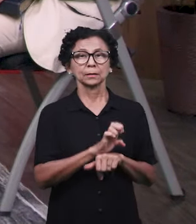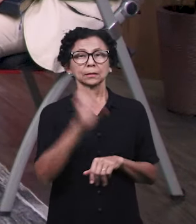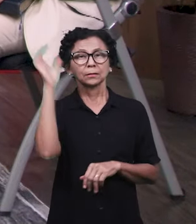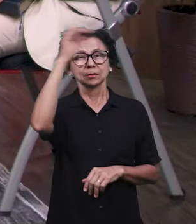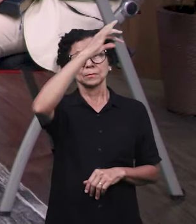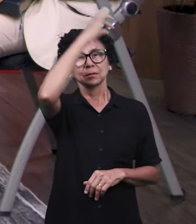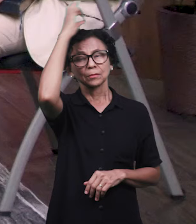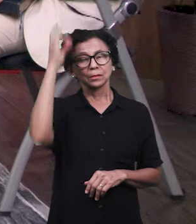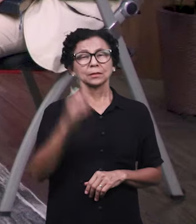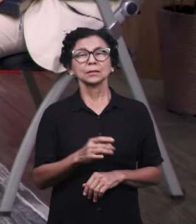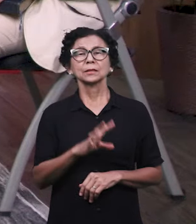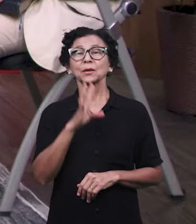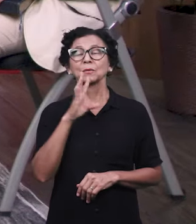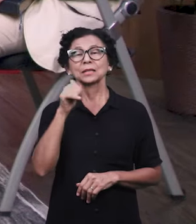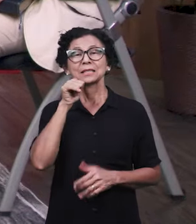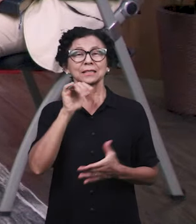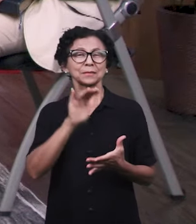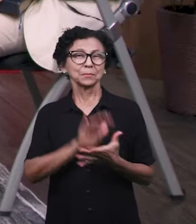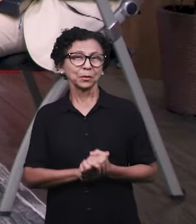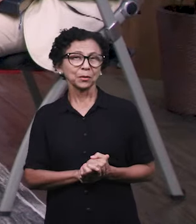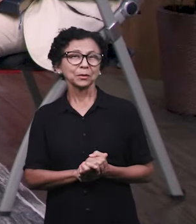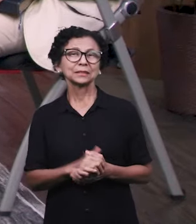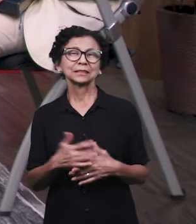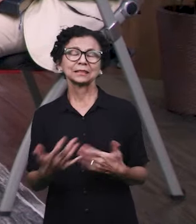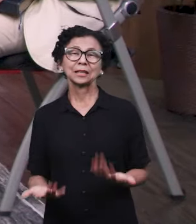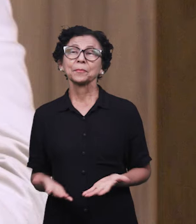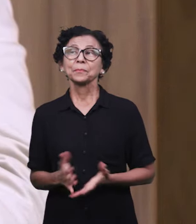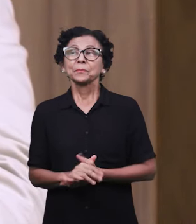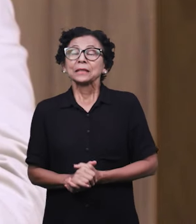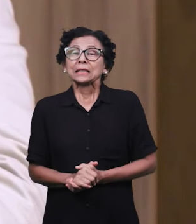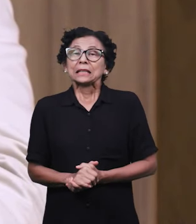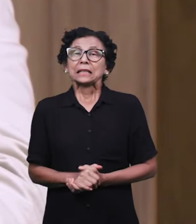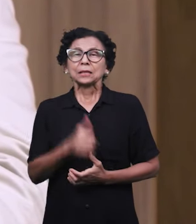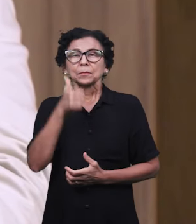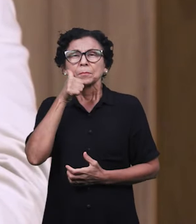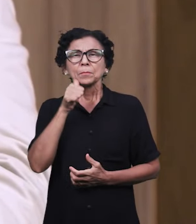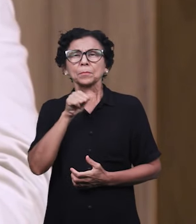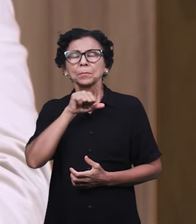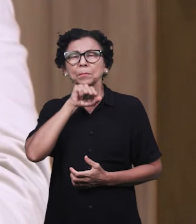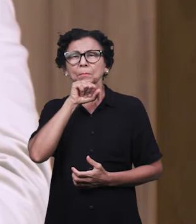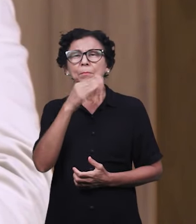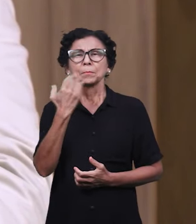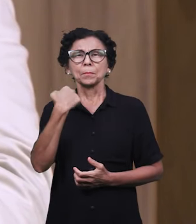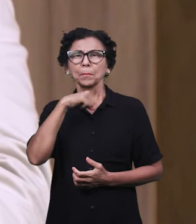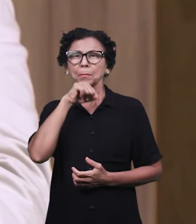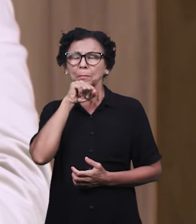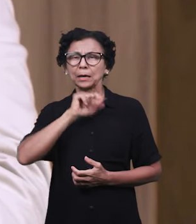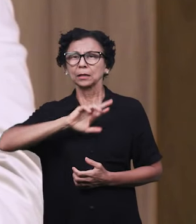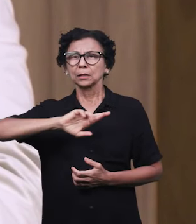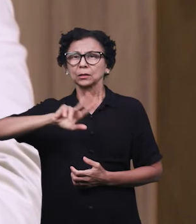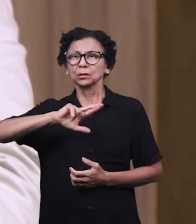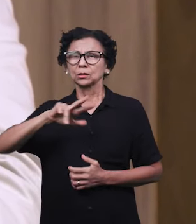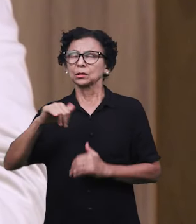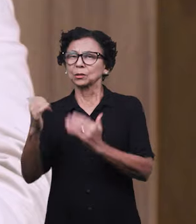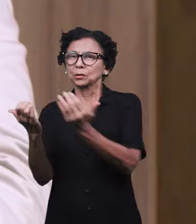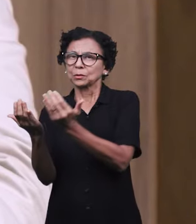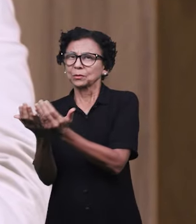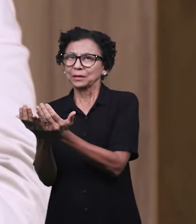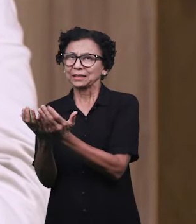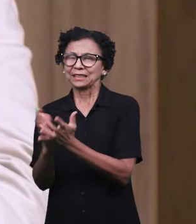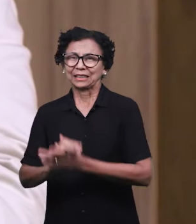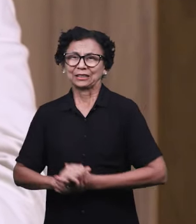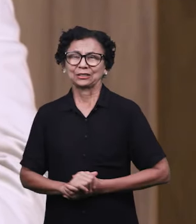os meus pais não eram da igreja e não são até hoje, só a minha irmã que é convertida. Então o acolhimento da igreja, e principalmente o